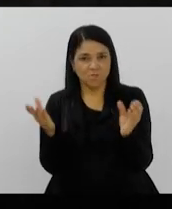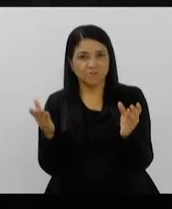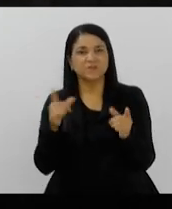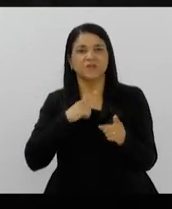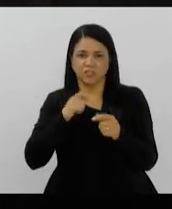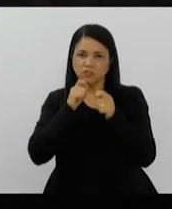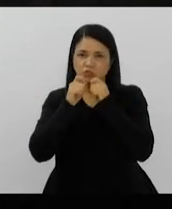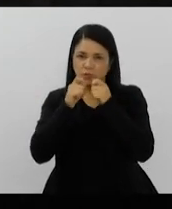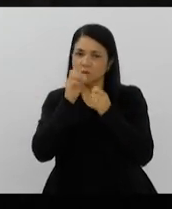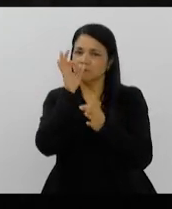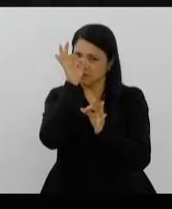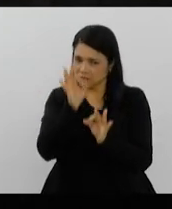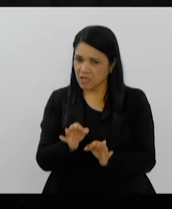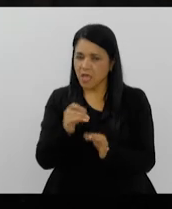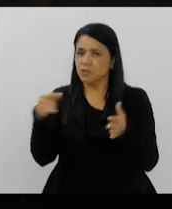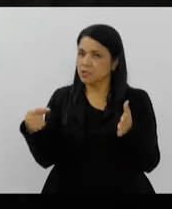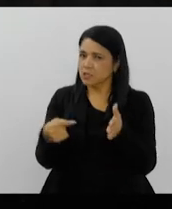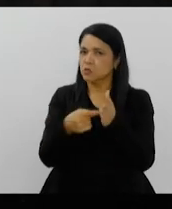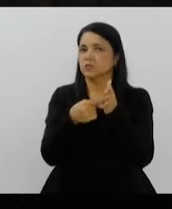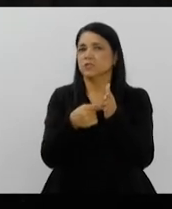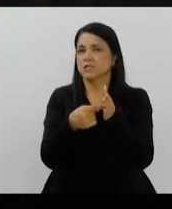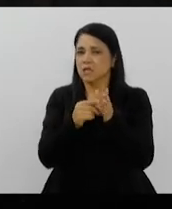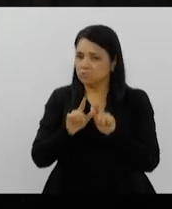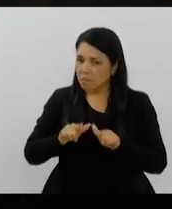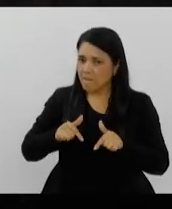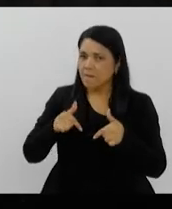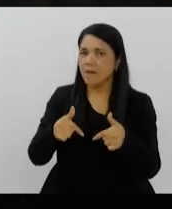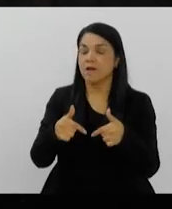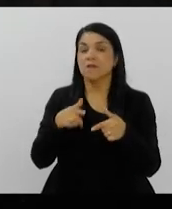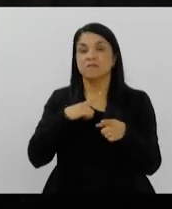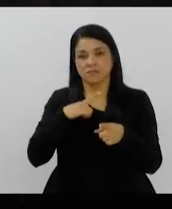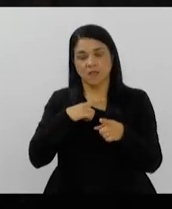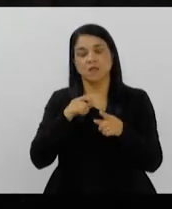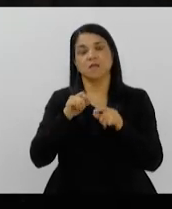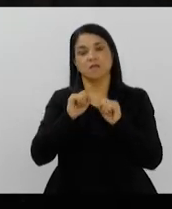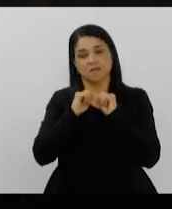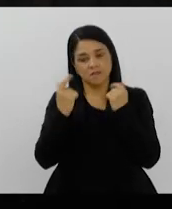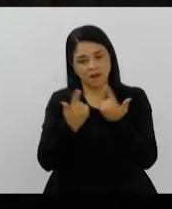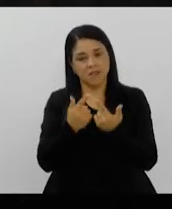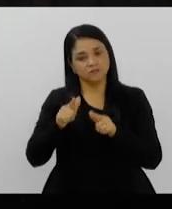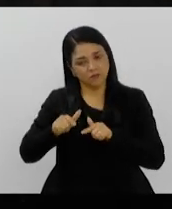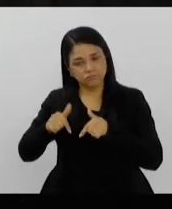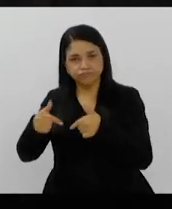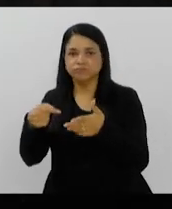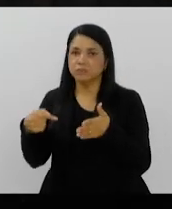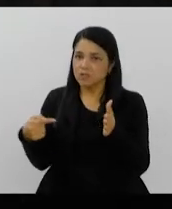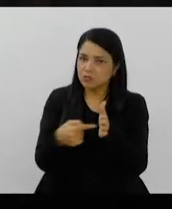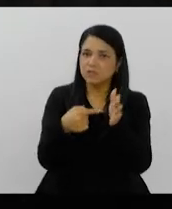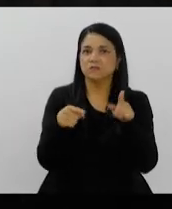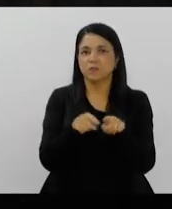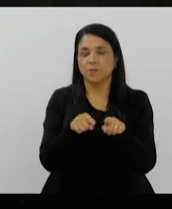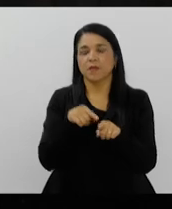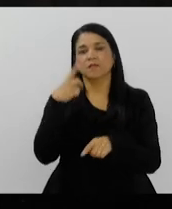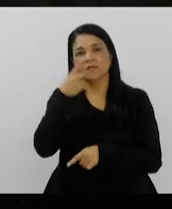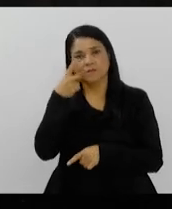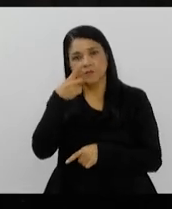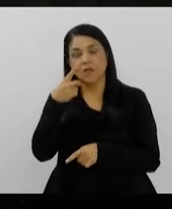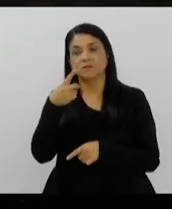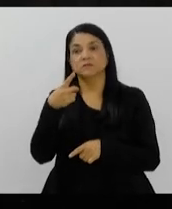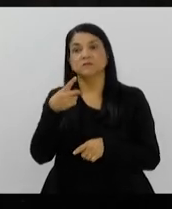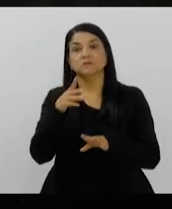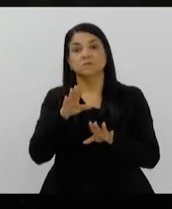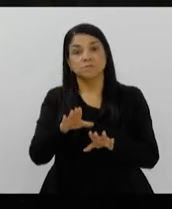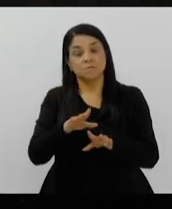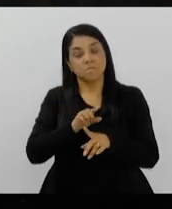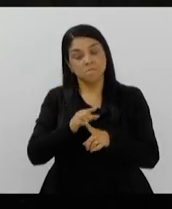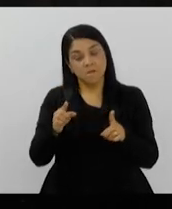jornalismo sério que denuncia, que está enfrentando. É claro que esse parlamento tem colegas que estão enfrentando, estão denunciando. Mas, assim, não me parece que